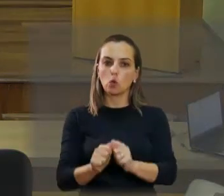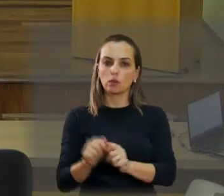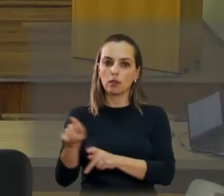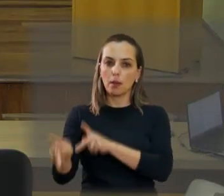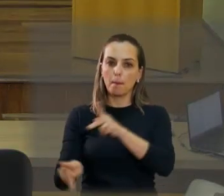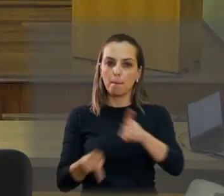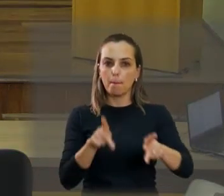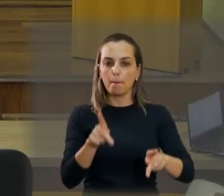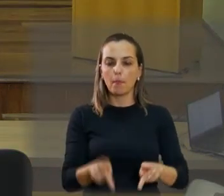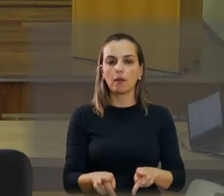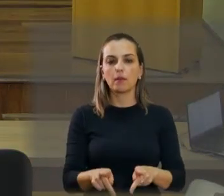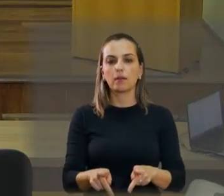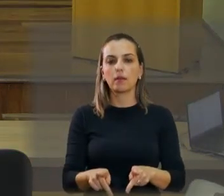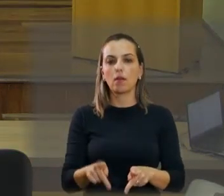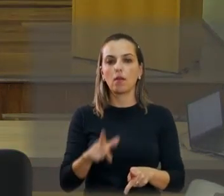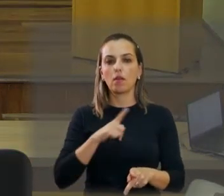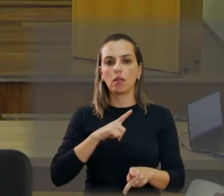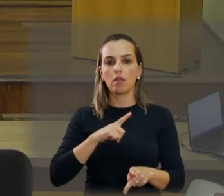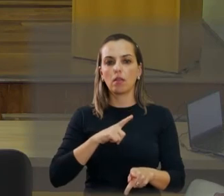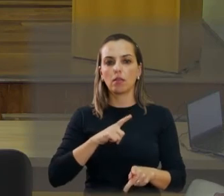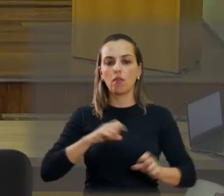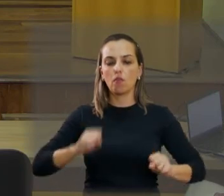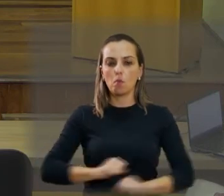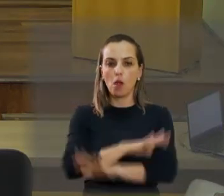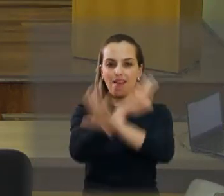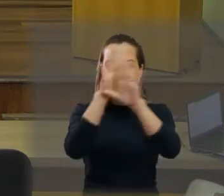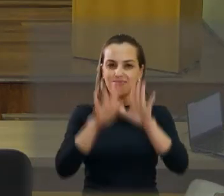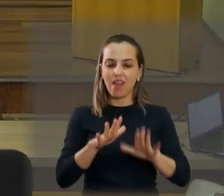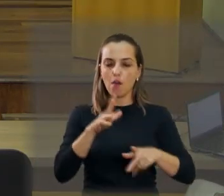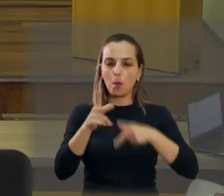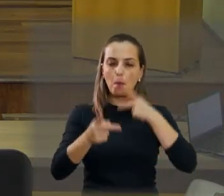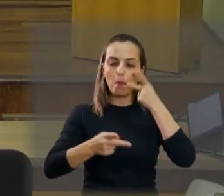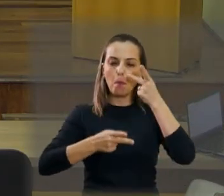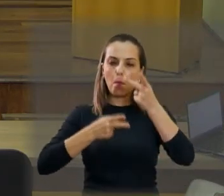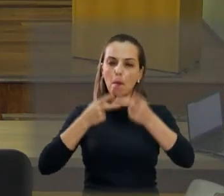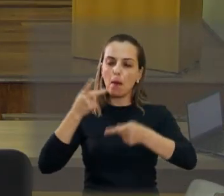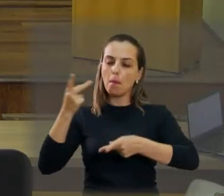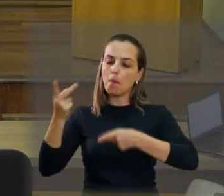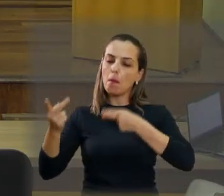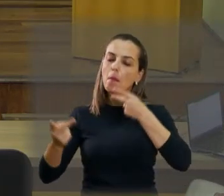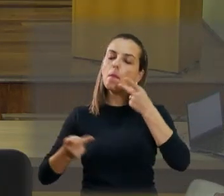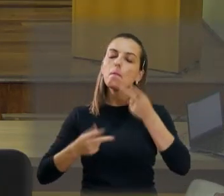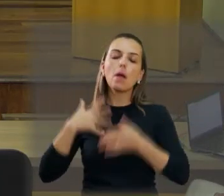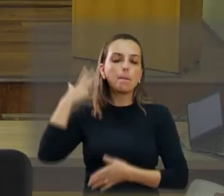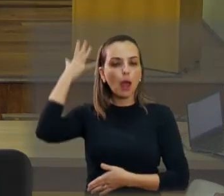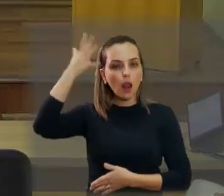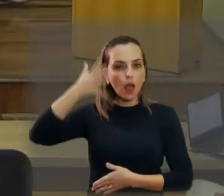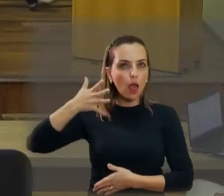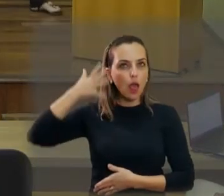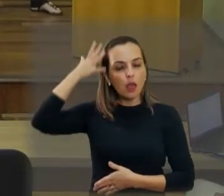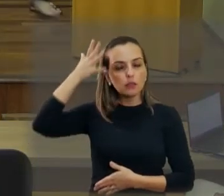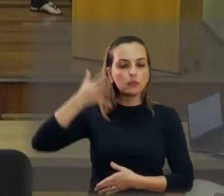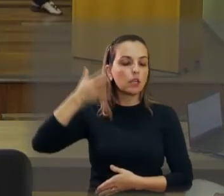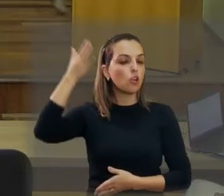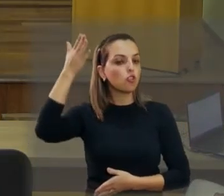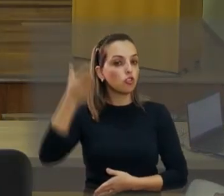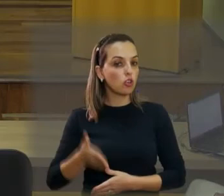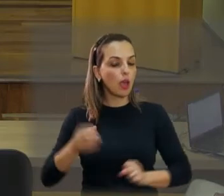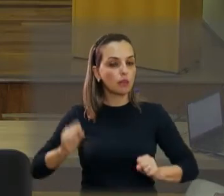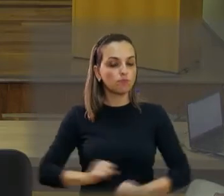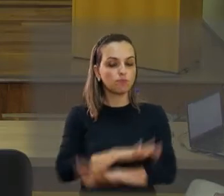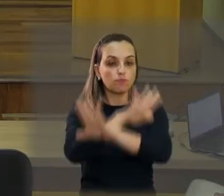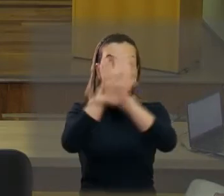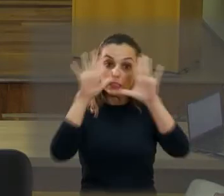população já teve um processo de esclarecimento durante as falas, né, da Fabiana, da doutora Lúcia,